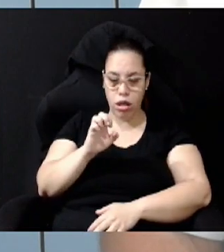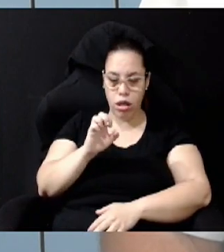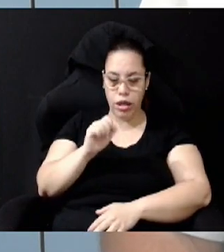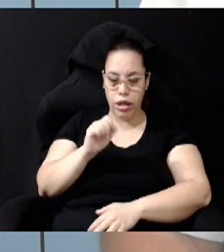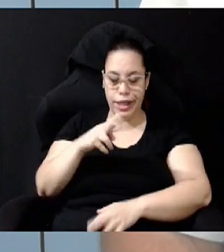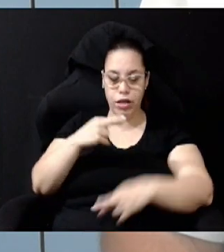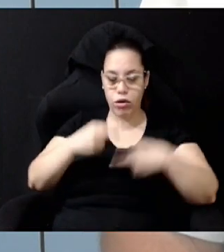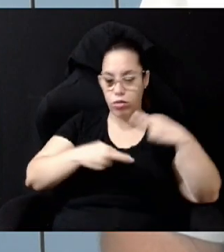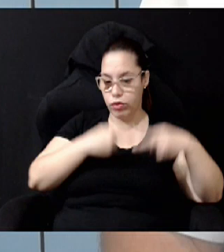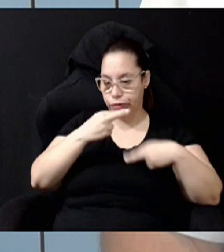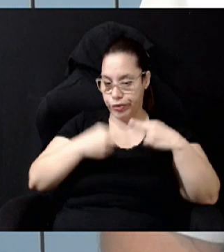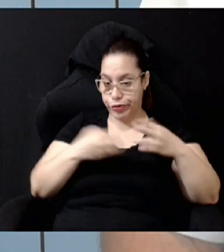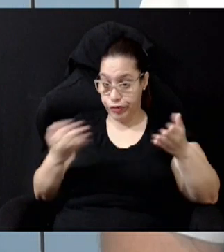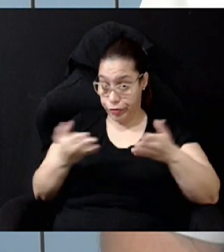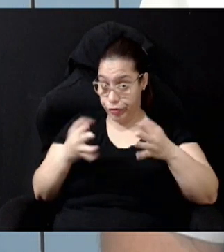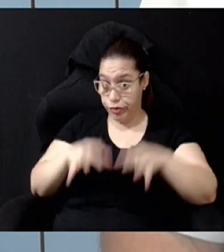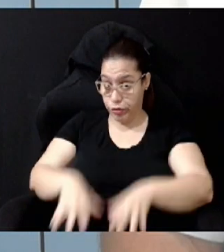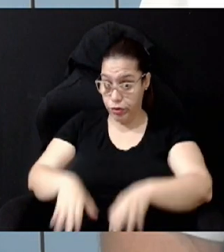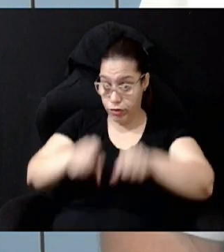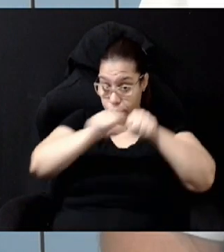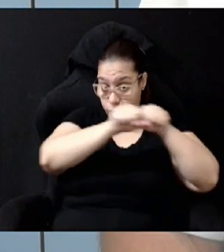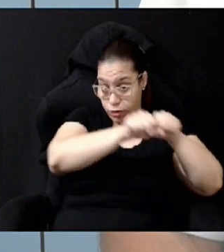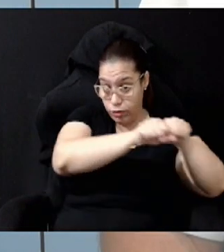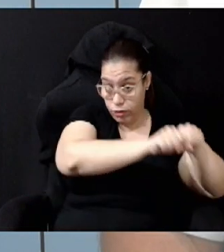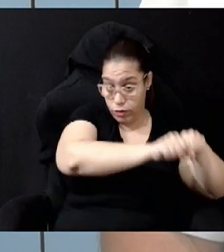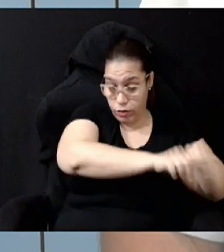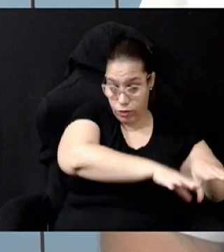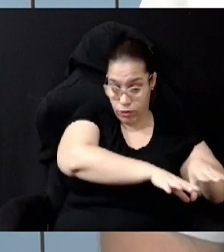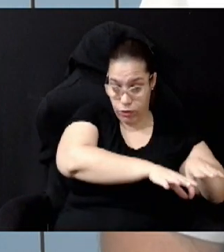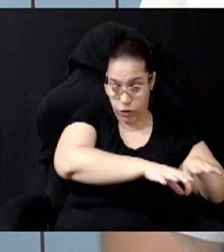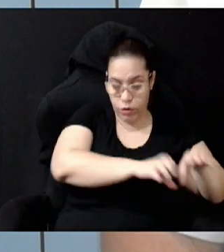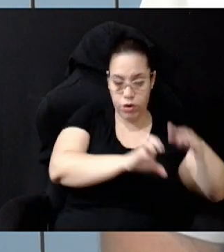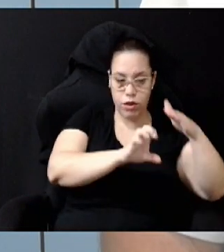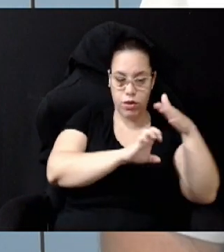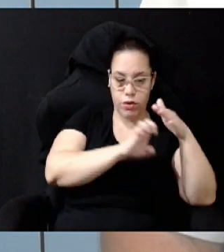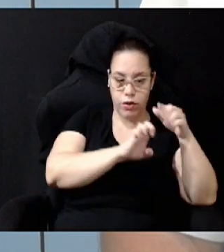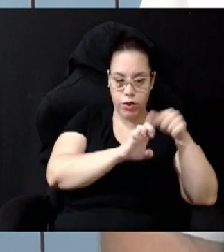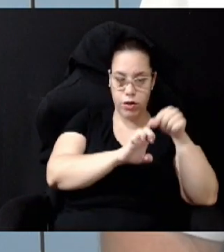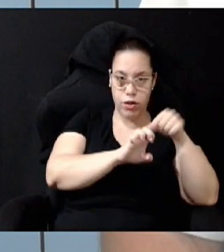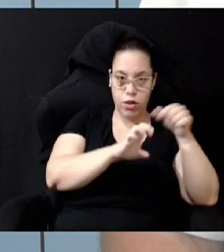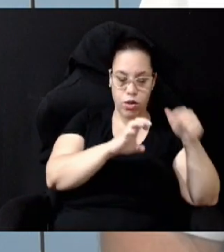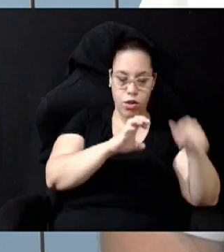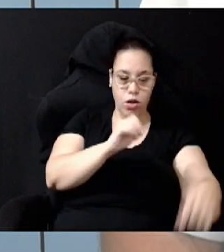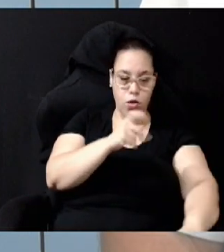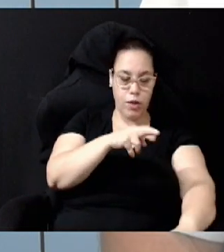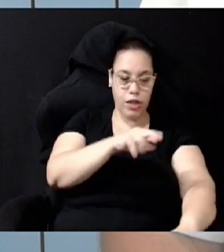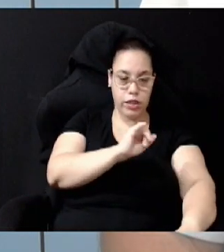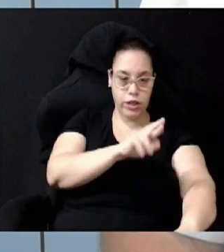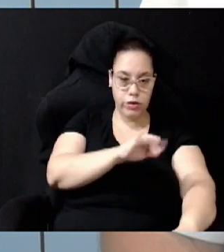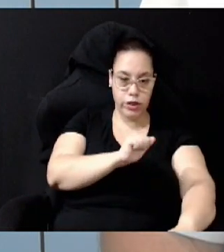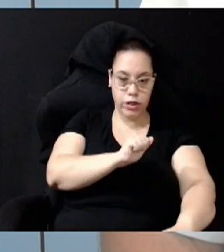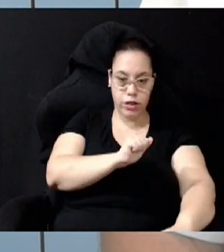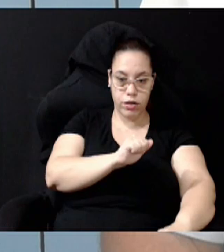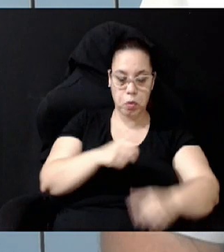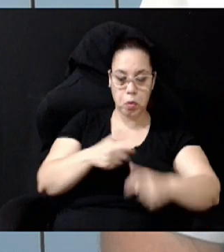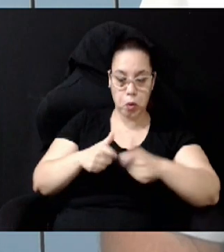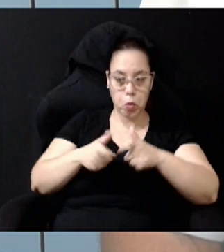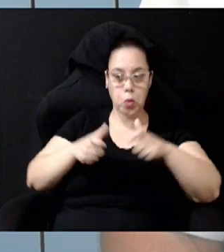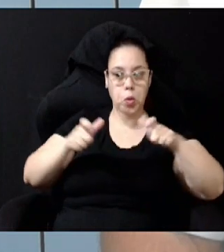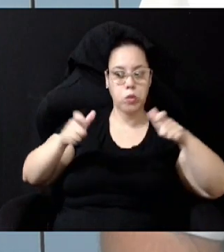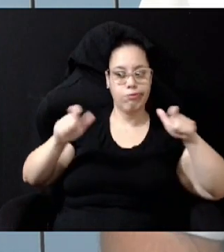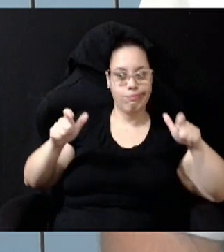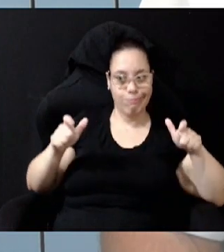são coletados e destinados para cooperativas. A gente teria um potencial, então, enorme para realizar